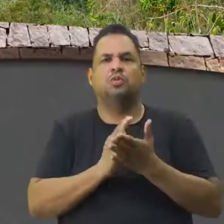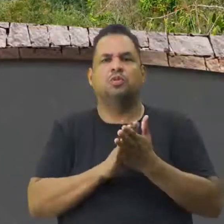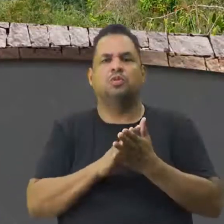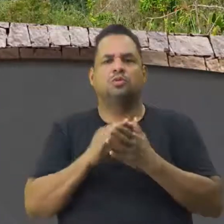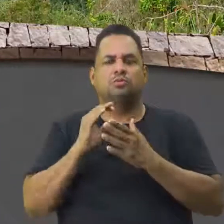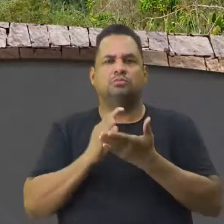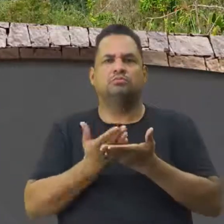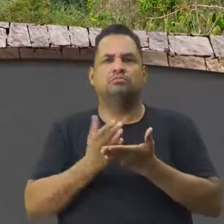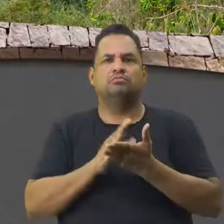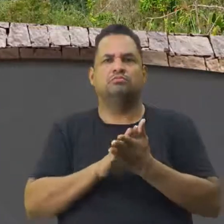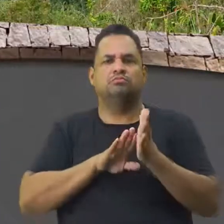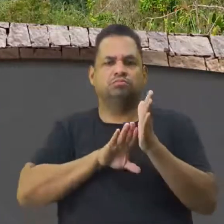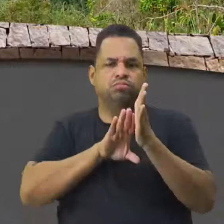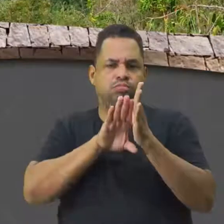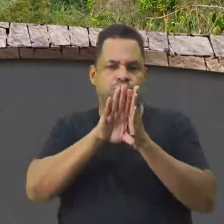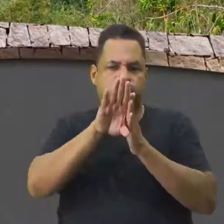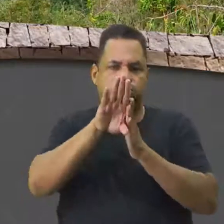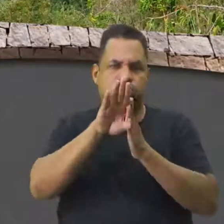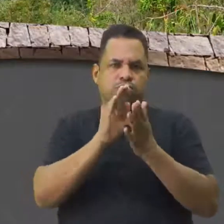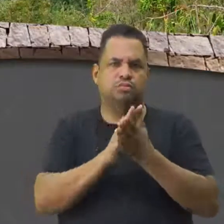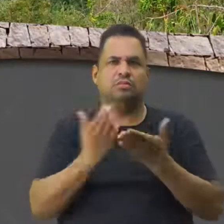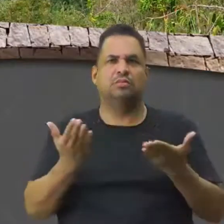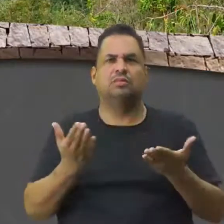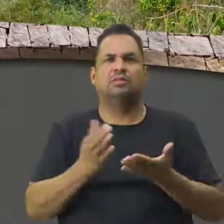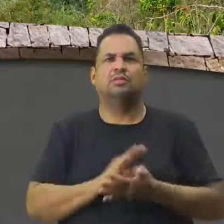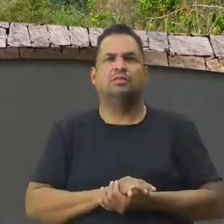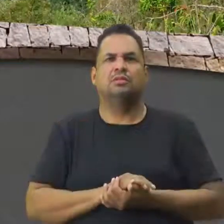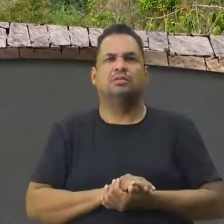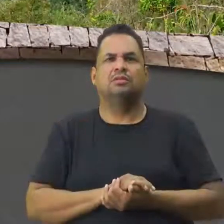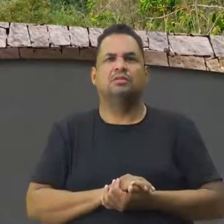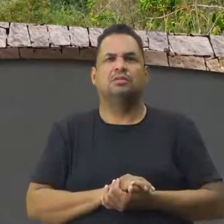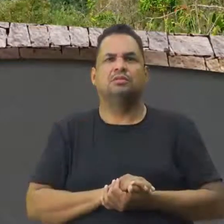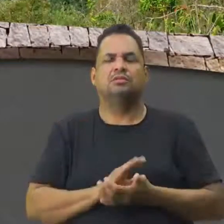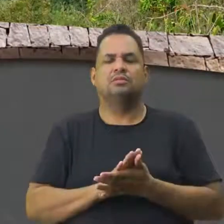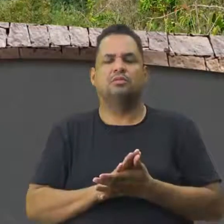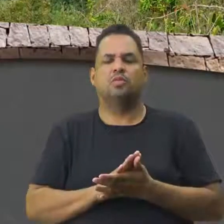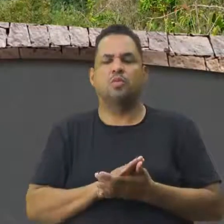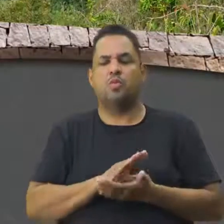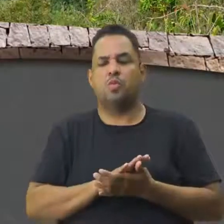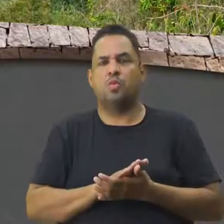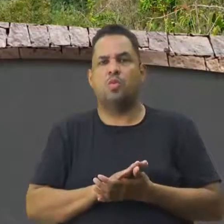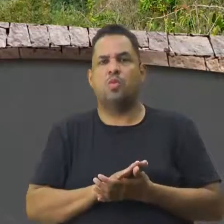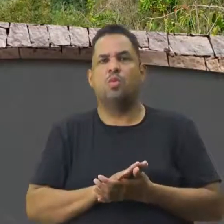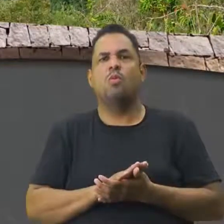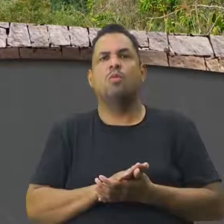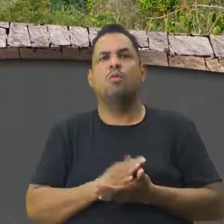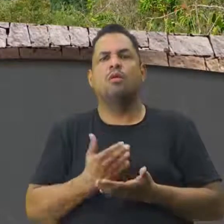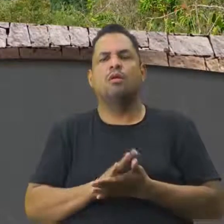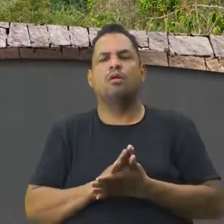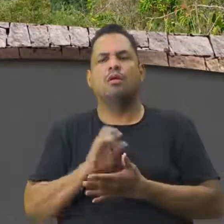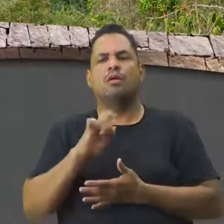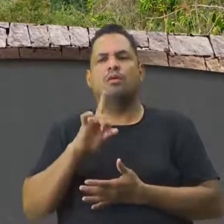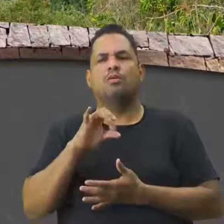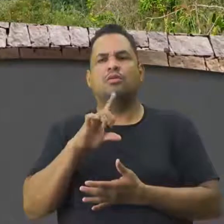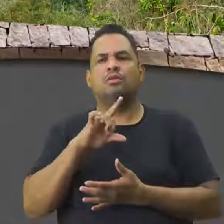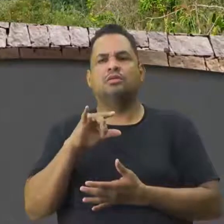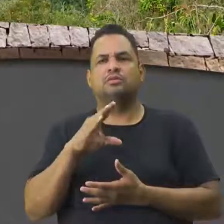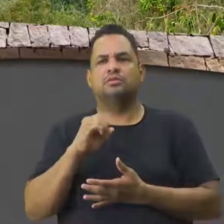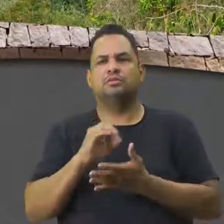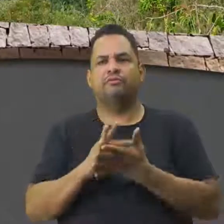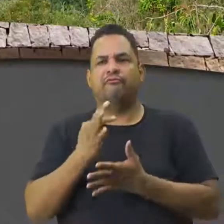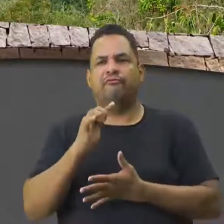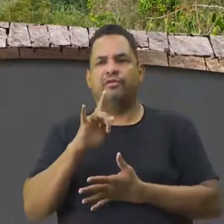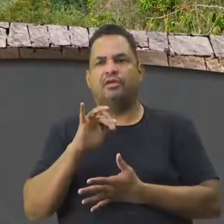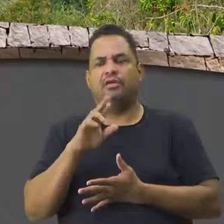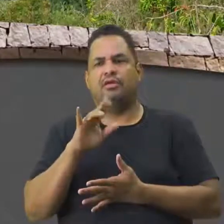através do Aloysio Ferreira, quando você vem em Porto Velho, aqui tem um estádio muito grande de